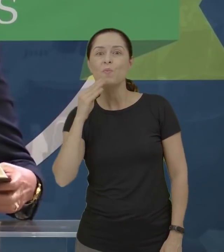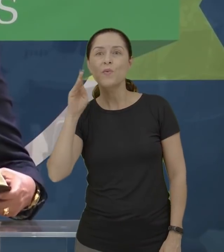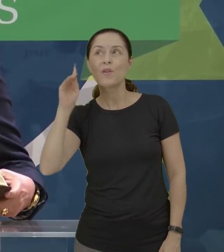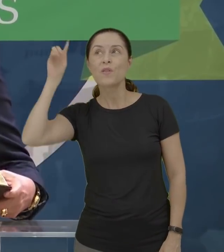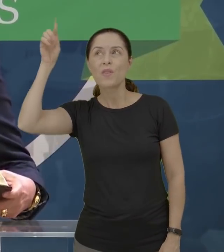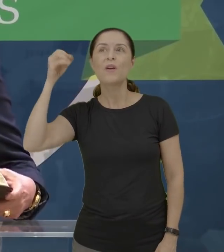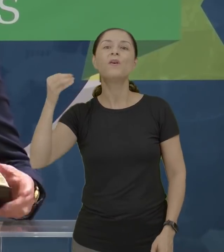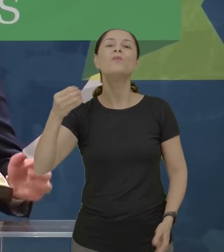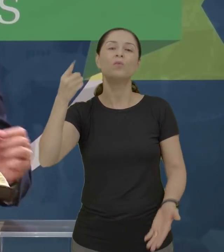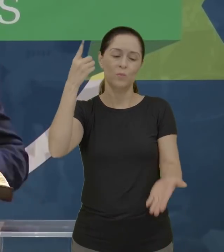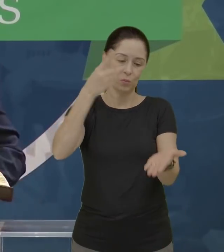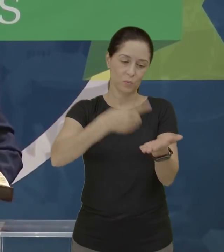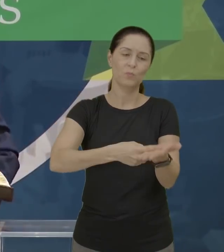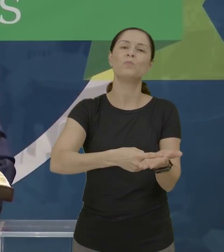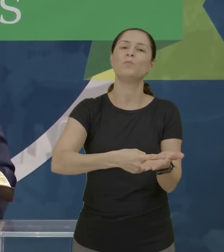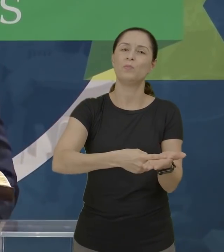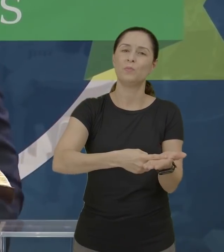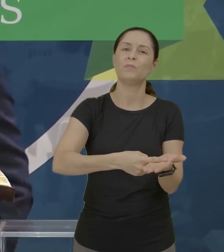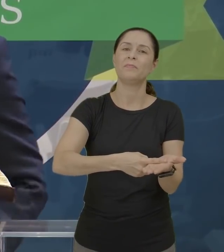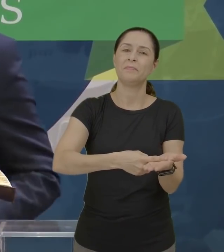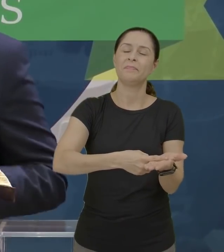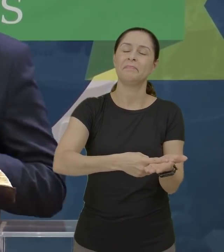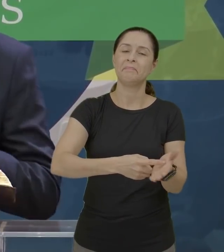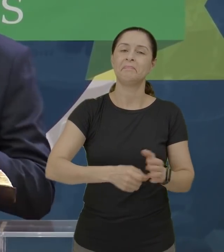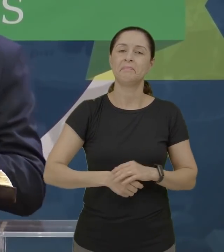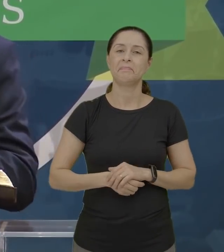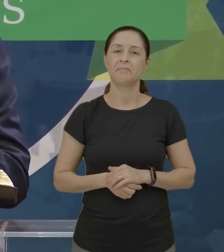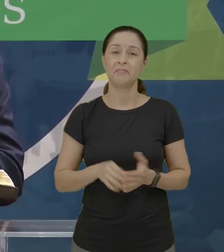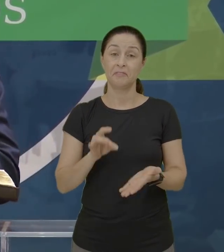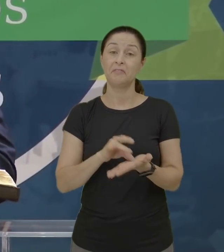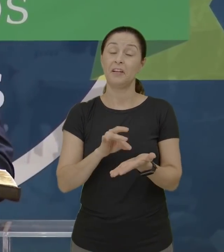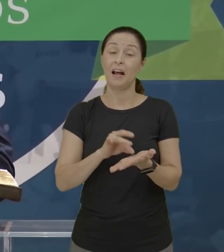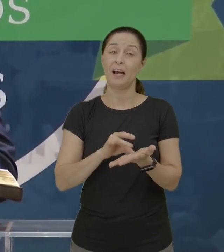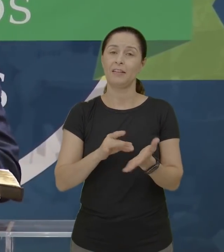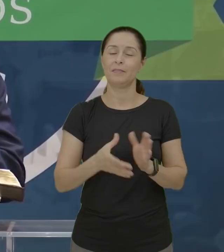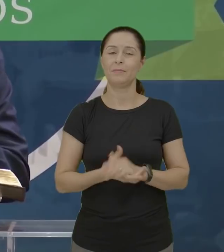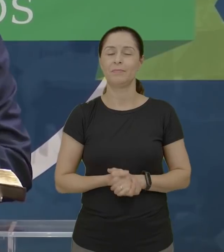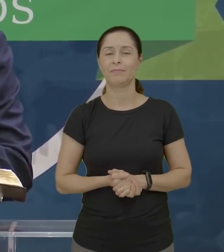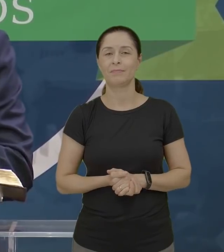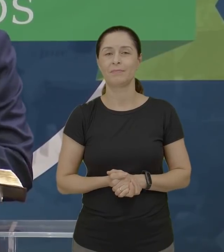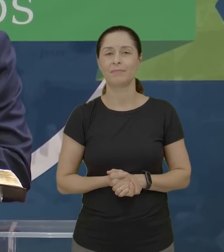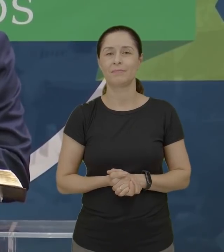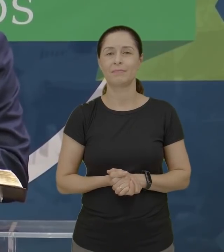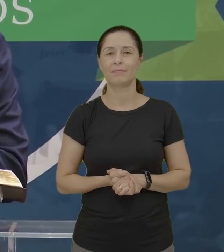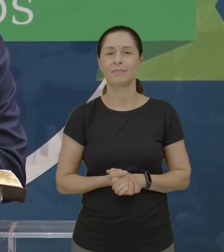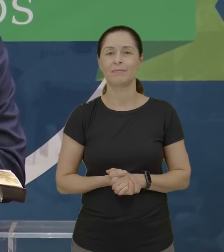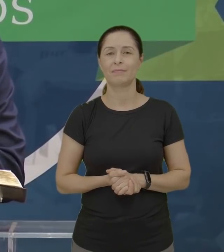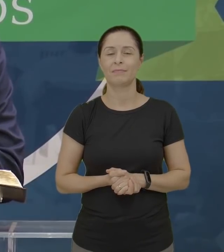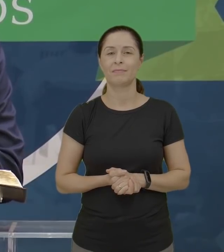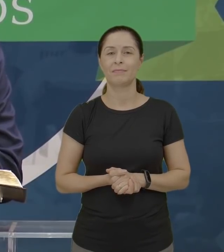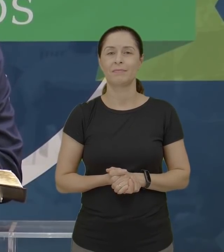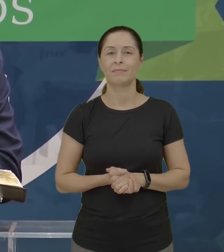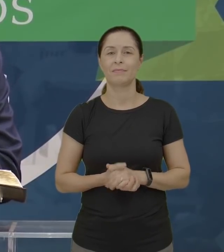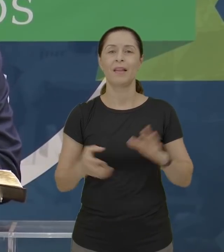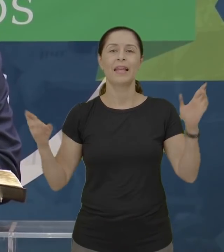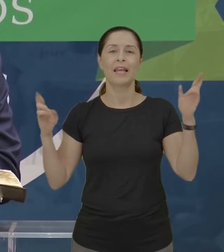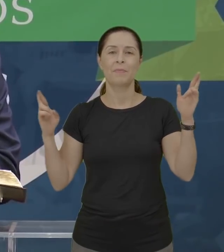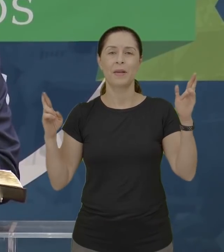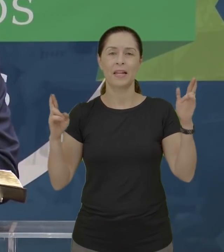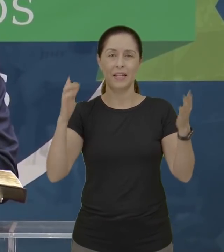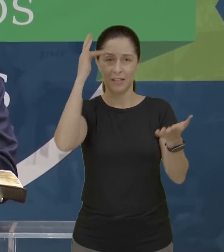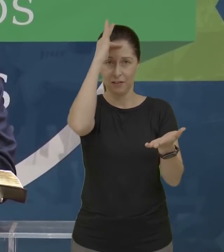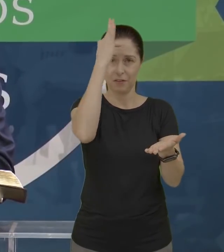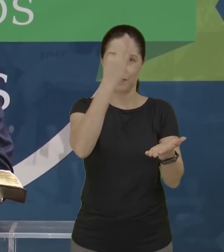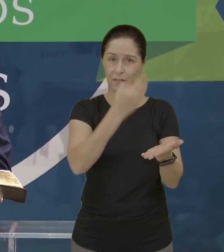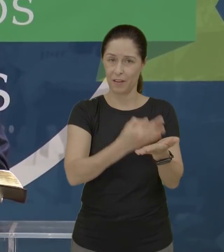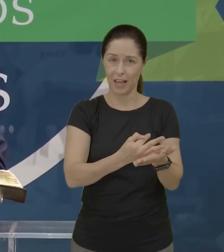vai cumprir. Pois bem, queridos irmãos, o que ele está querendo dizer é que a esperança de fé não é